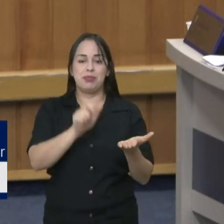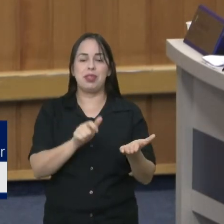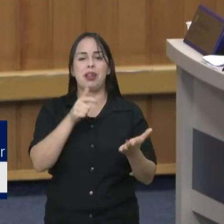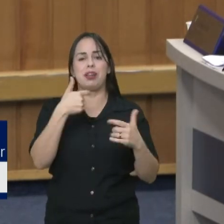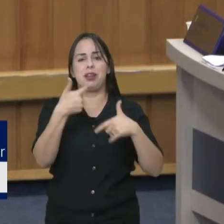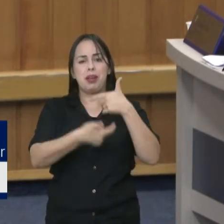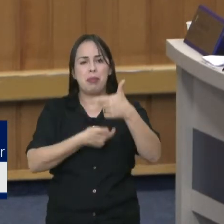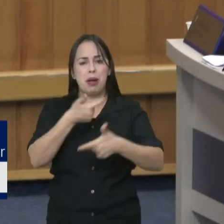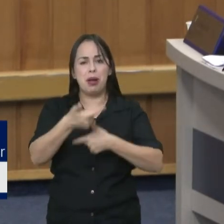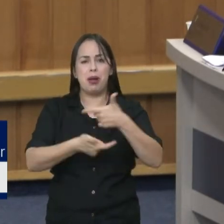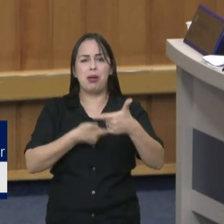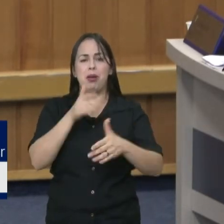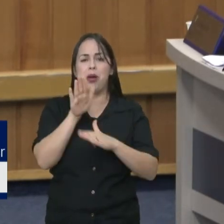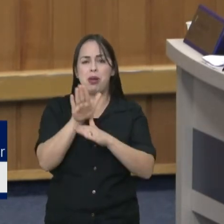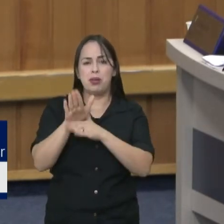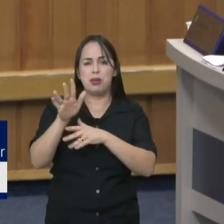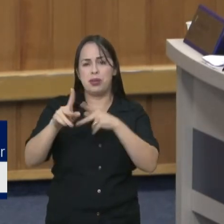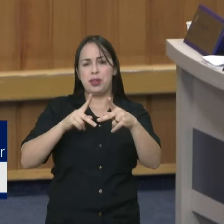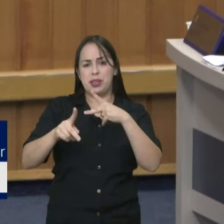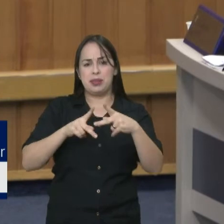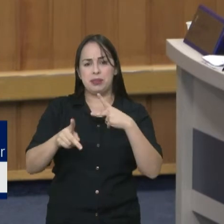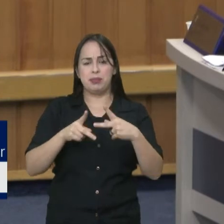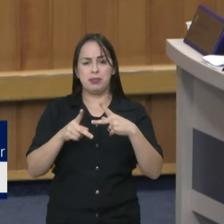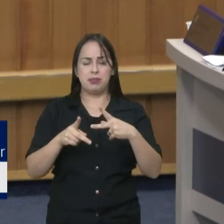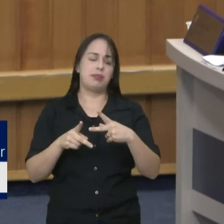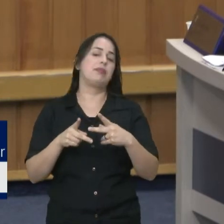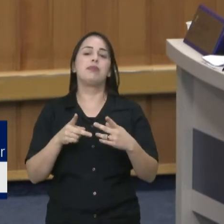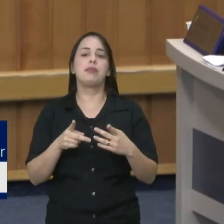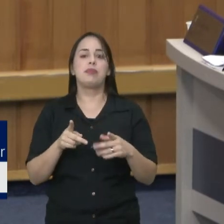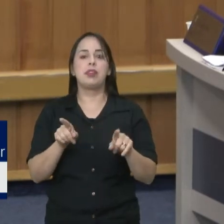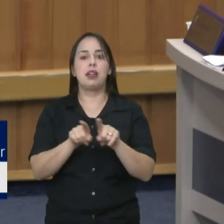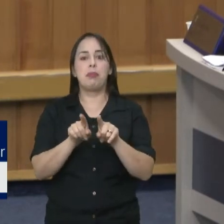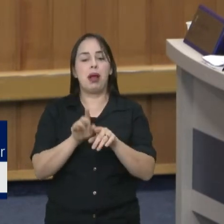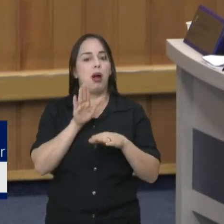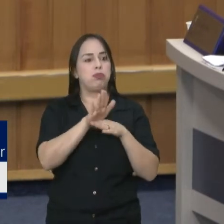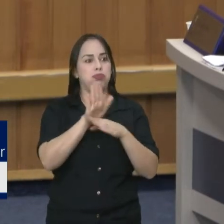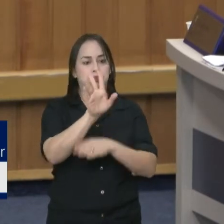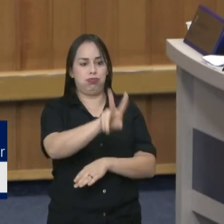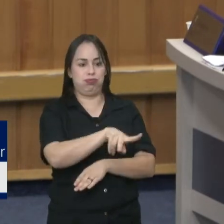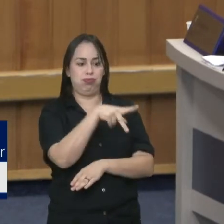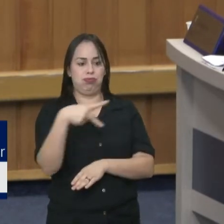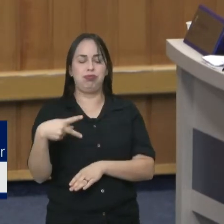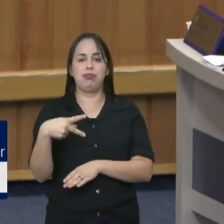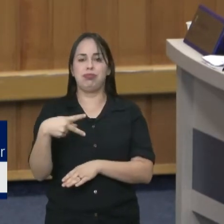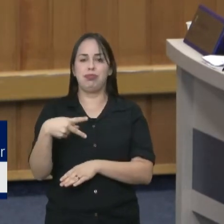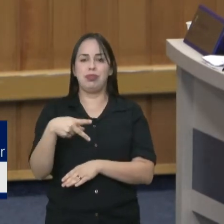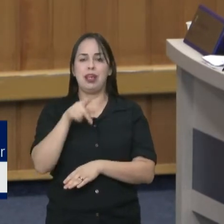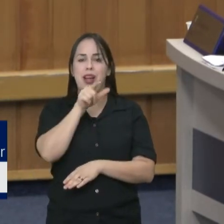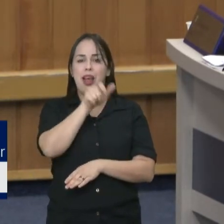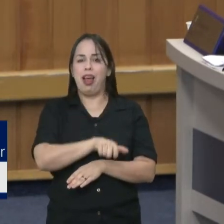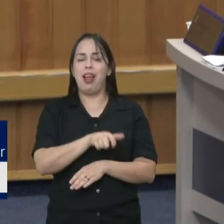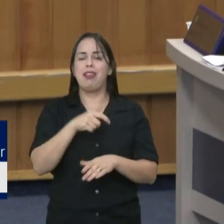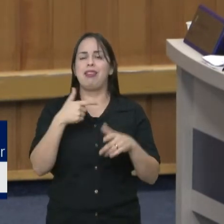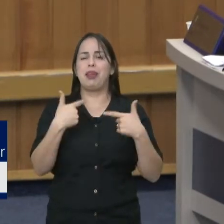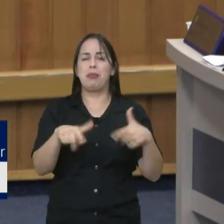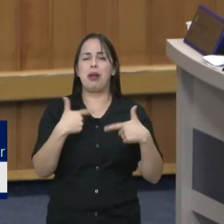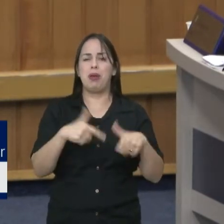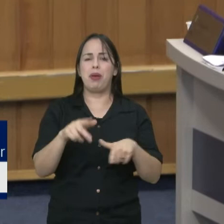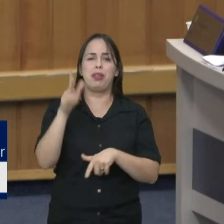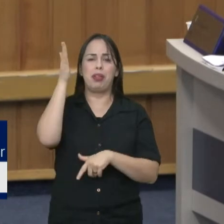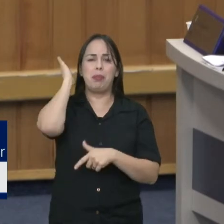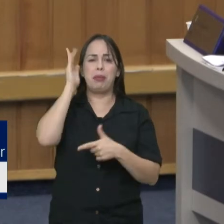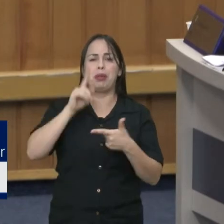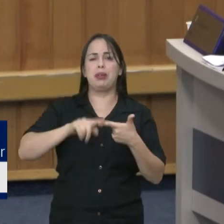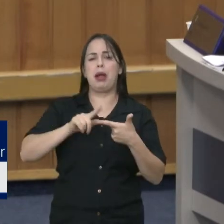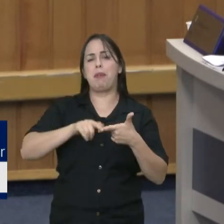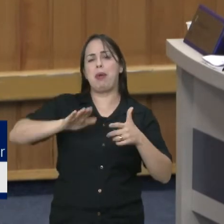trabalhou muito pela cidade de São José dos Campos. Aliás, pelo vale todo, né? Acho que o Roberto Costa trabalhou em Taubaté, no